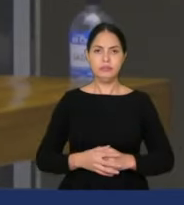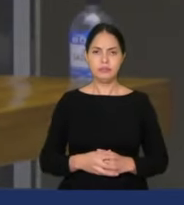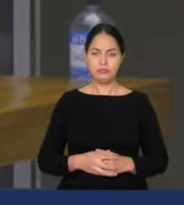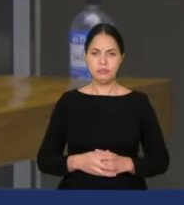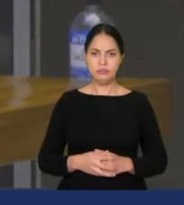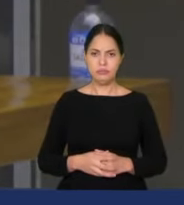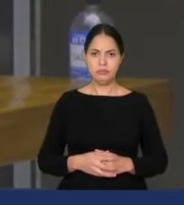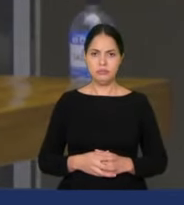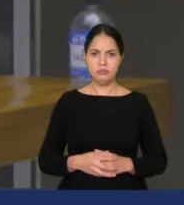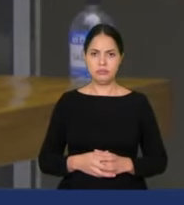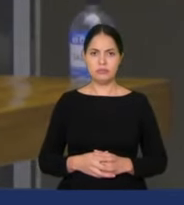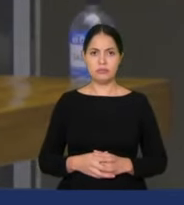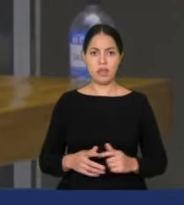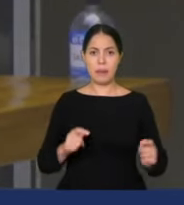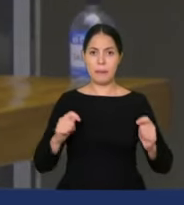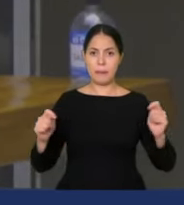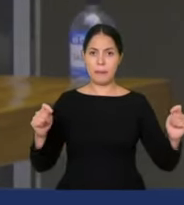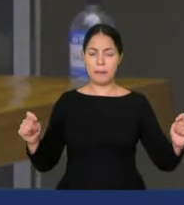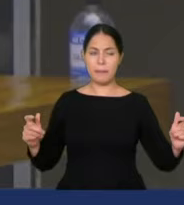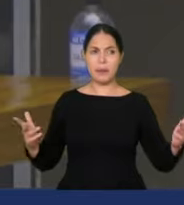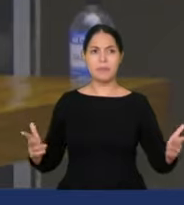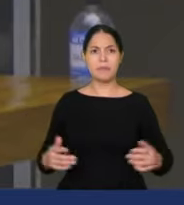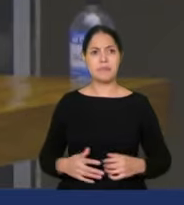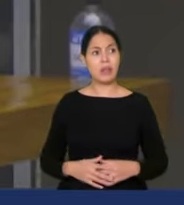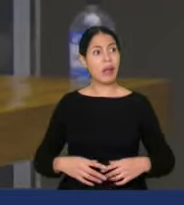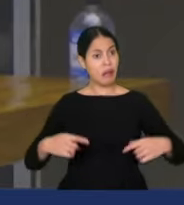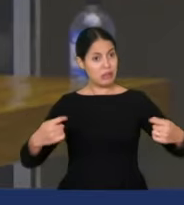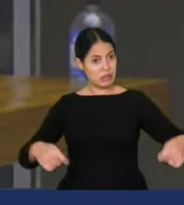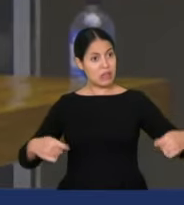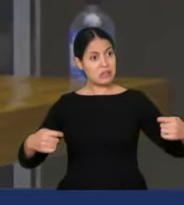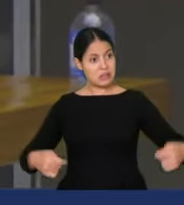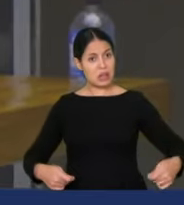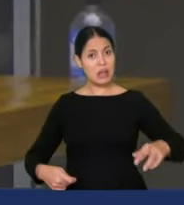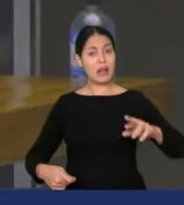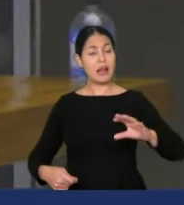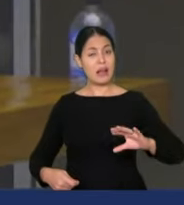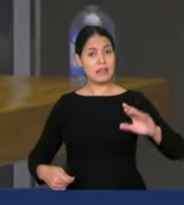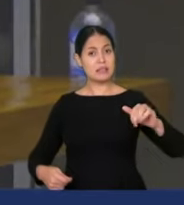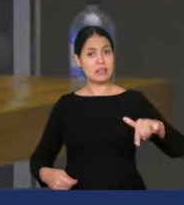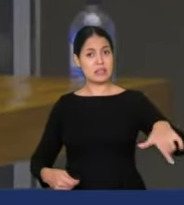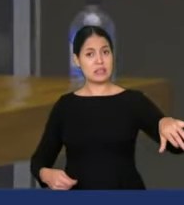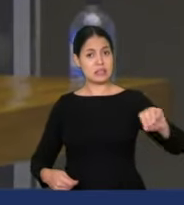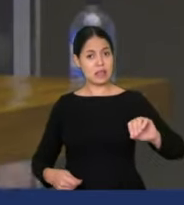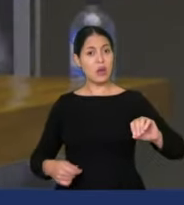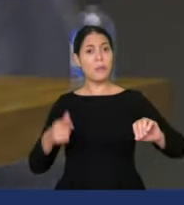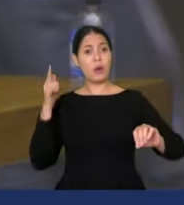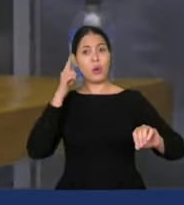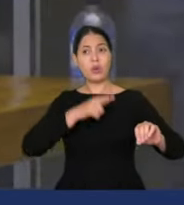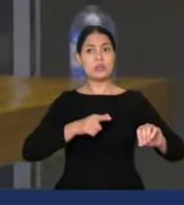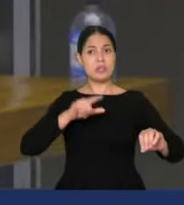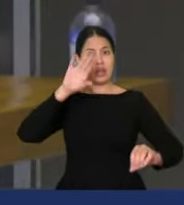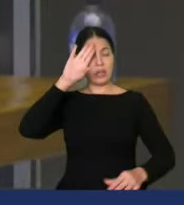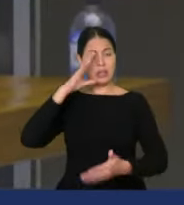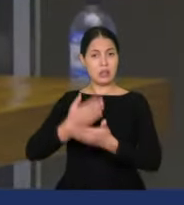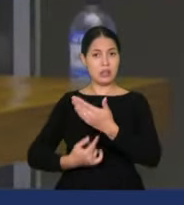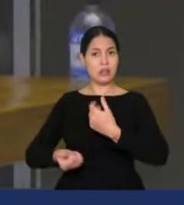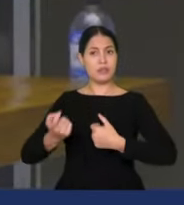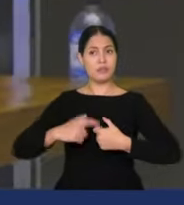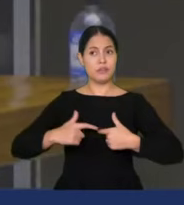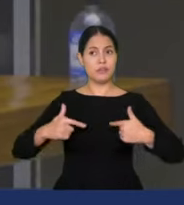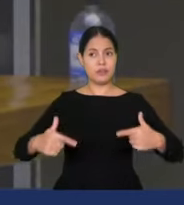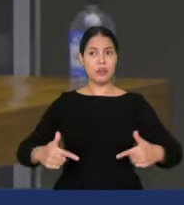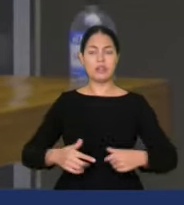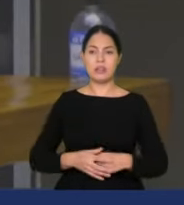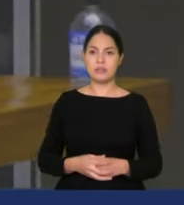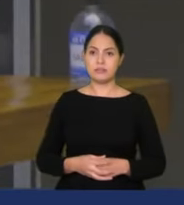você tem que colocar o país em recessão para recuperar a credibilidade. O senhor Roberto Campos Neto